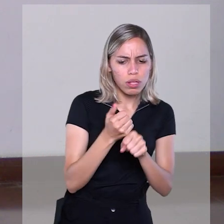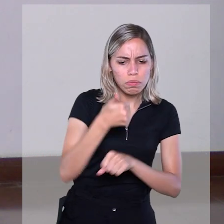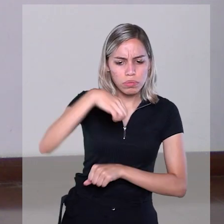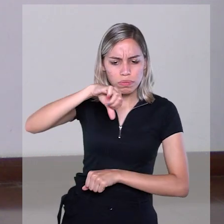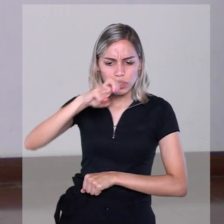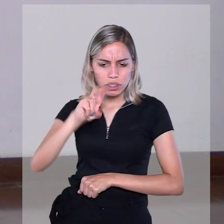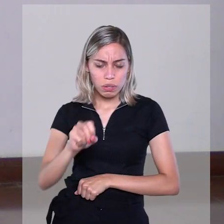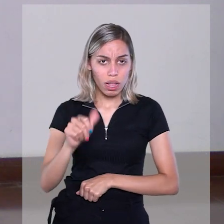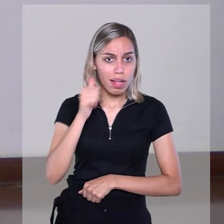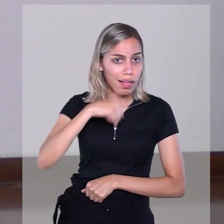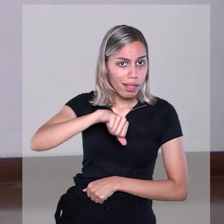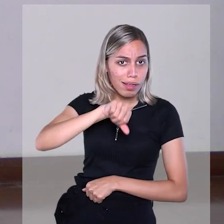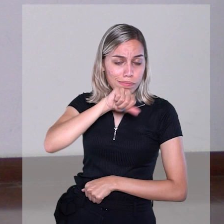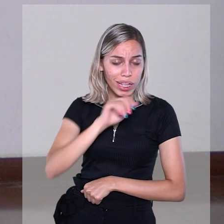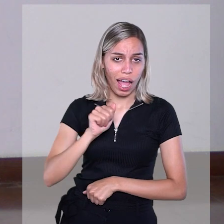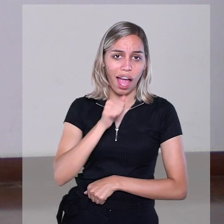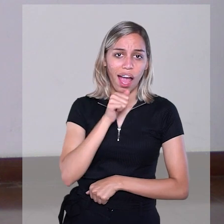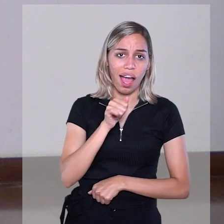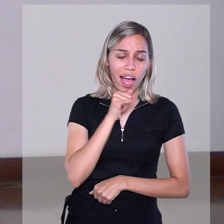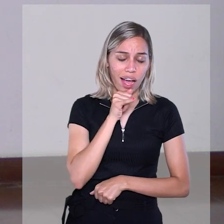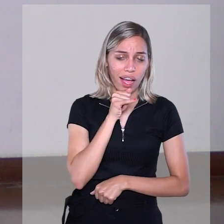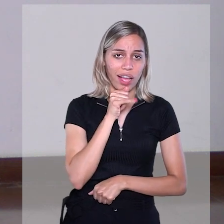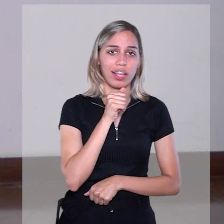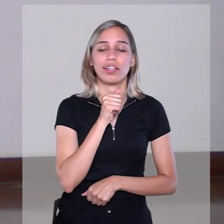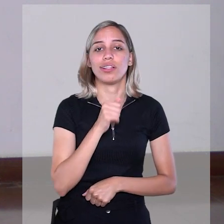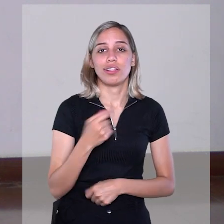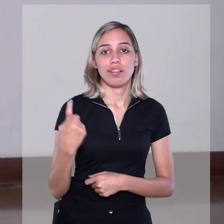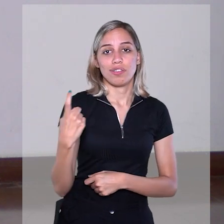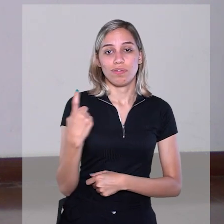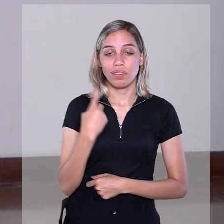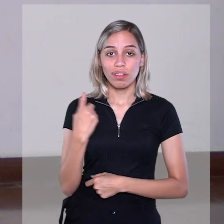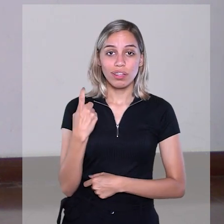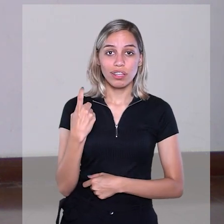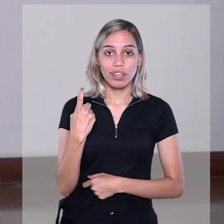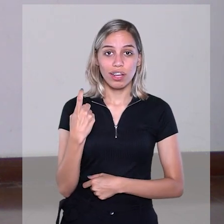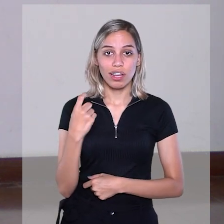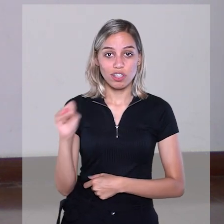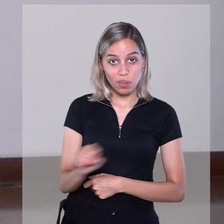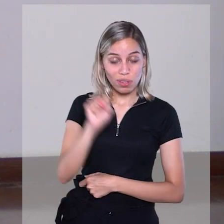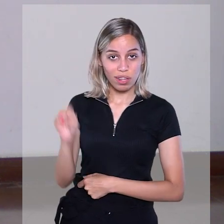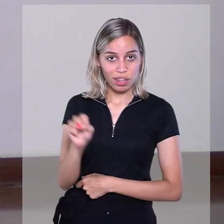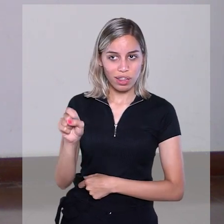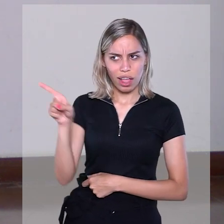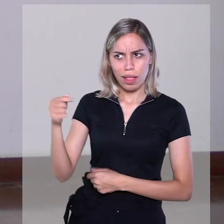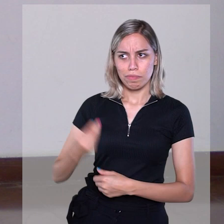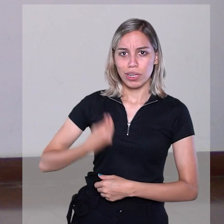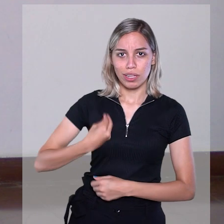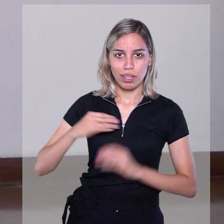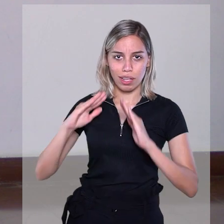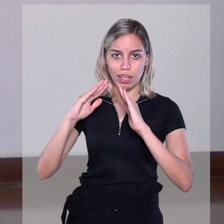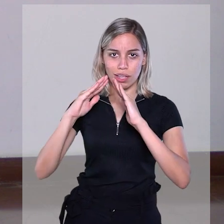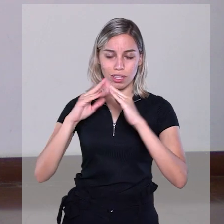Operária Católica, a famosa JOC. Das muitas revistas que tínhamos em casa para compensar a total ausência de